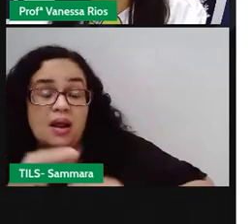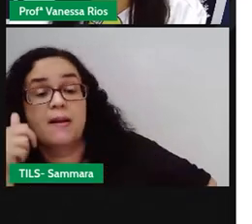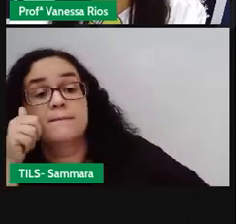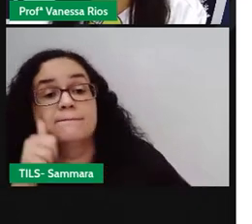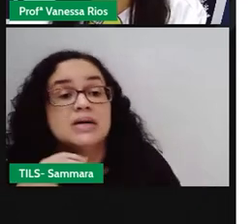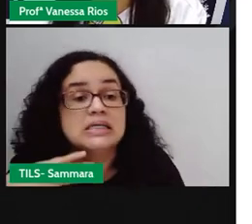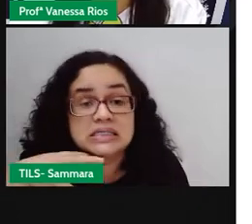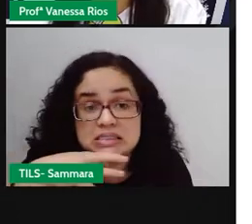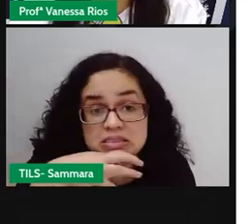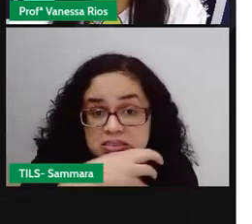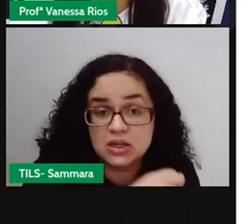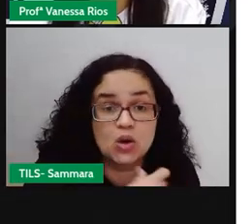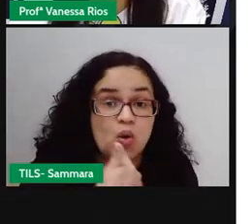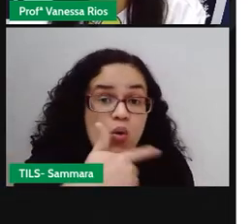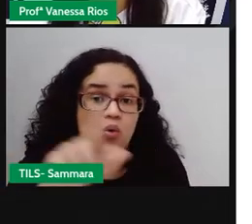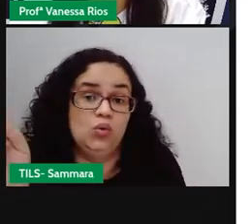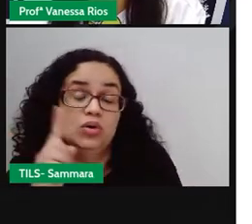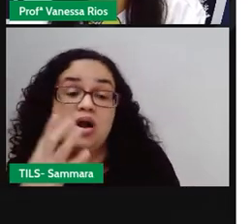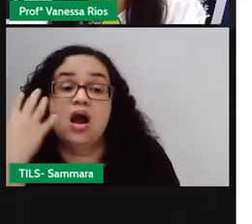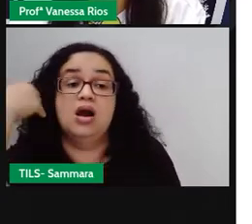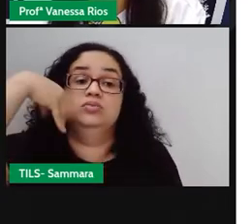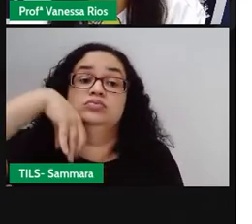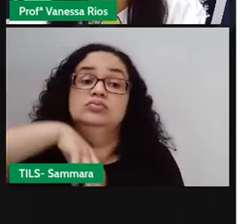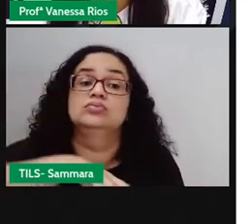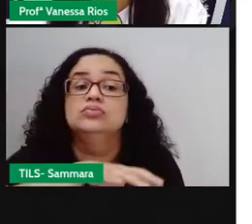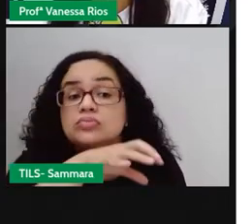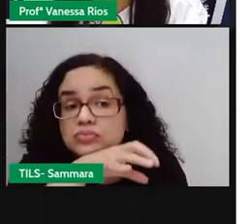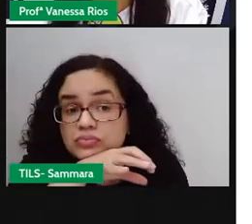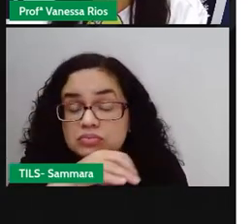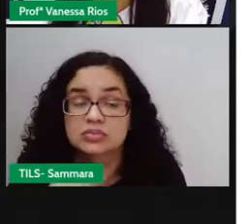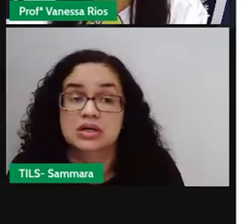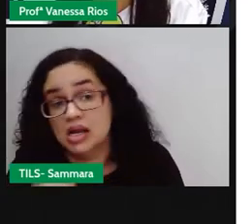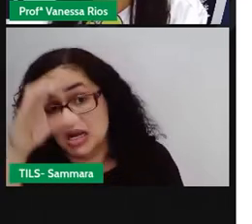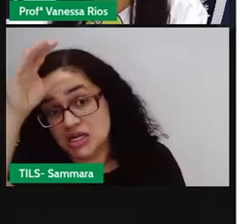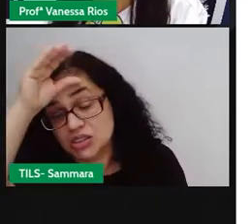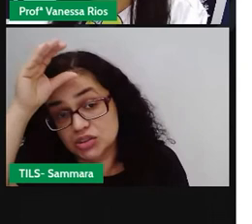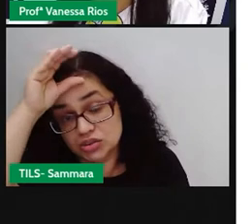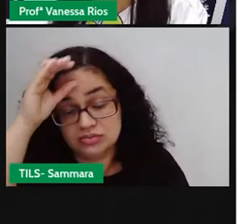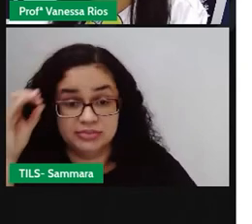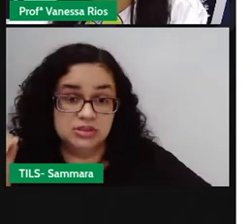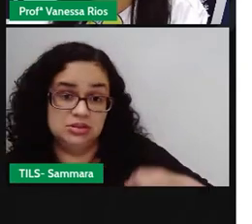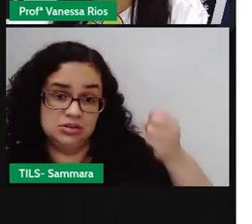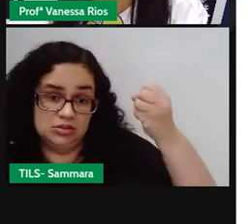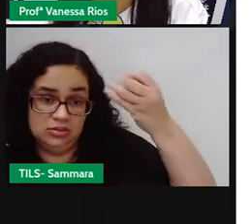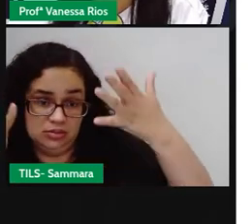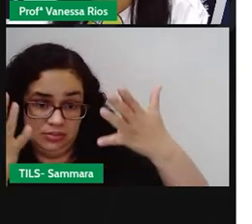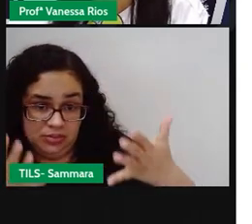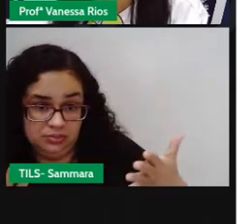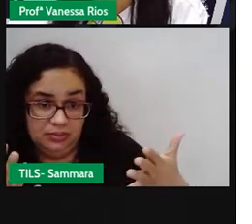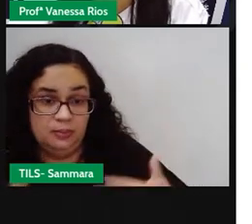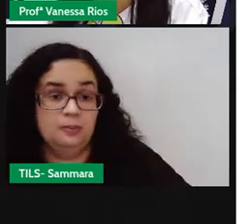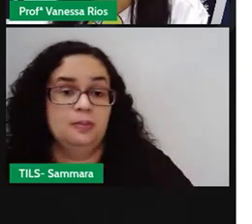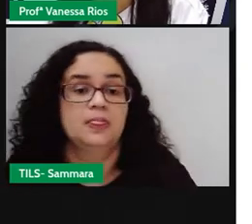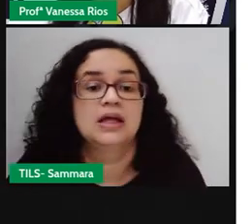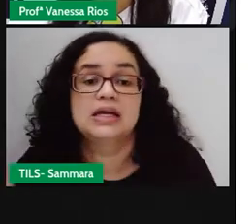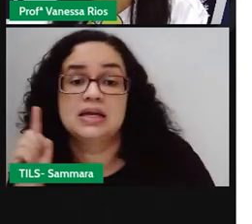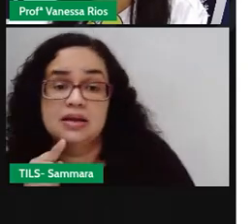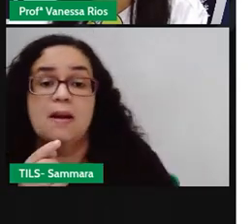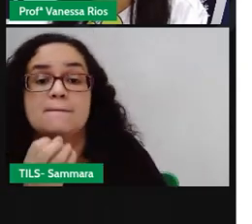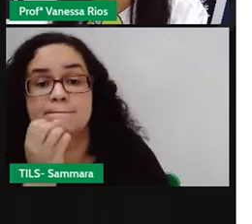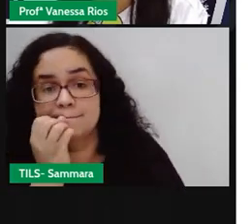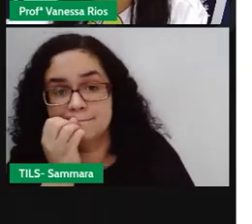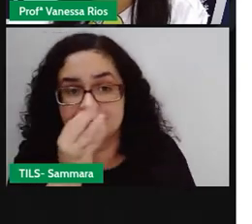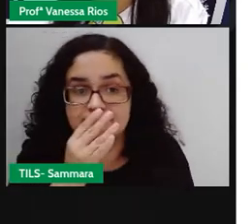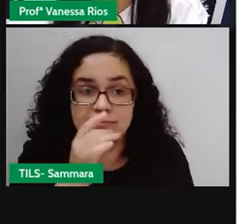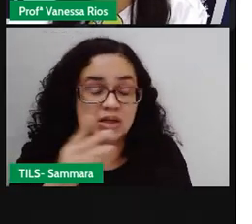tinha sido salva e a outra devorada pelo bicho, a tia das meninas disse o seguinte: "Fazer o